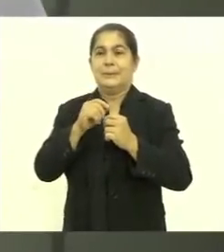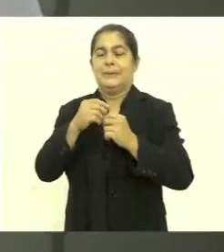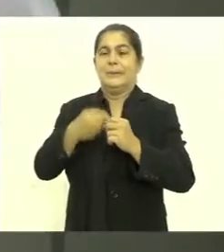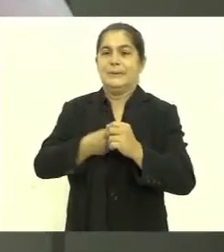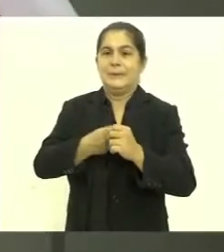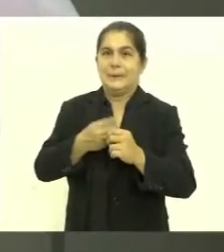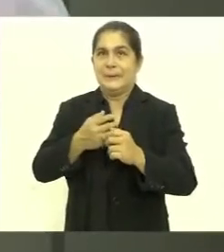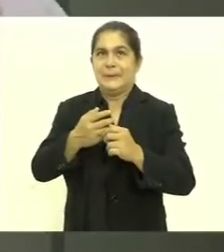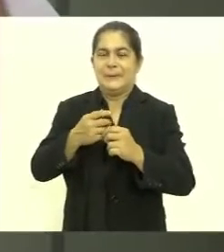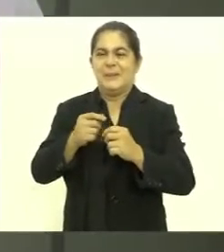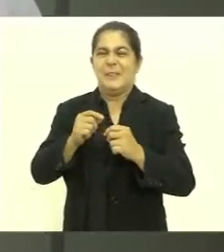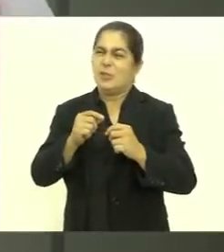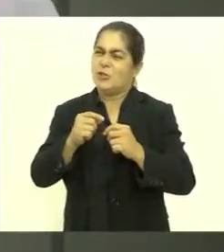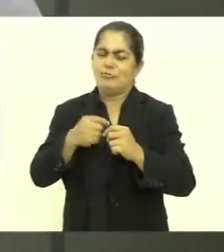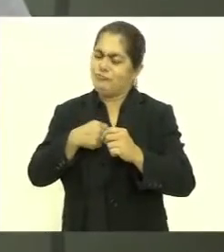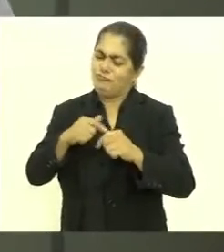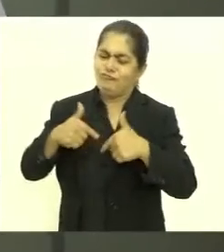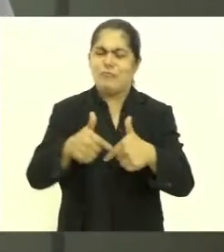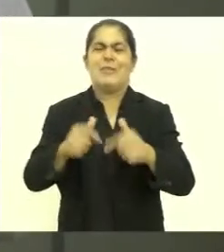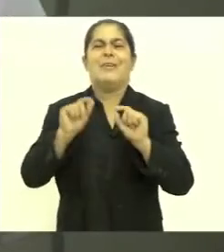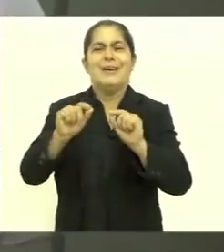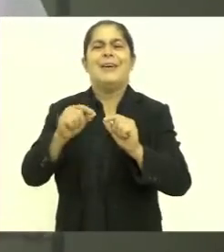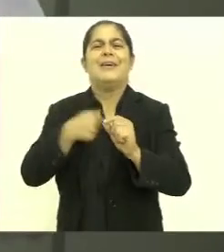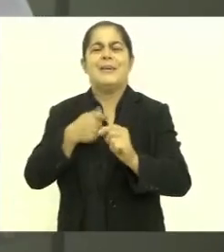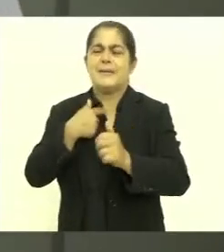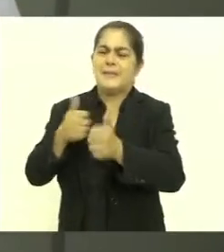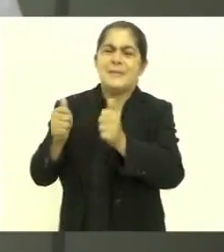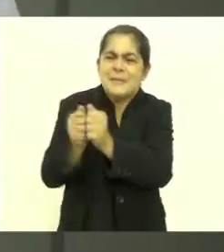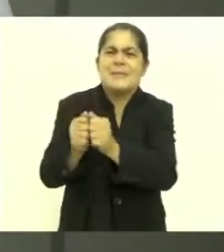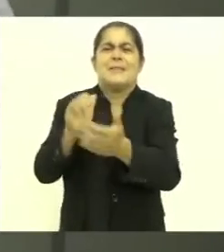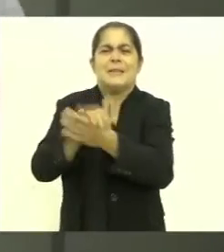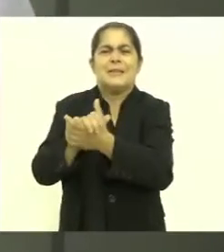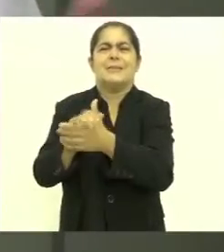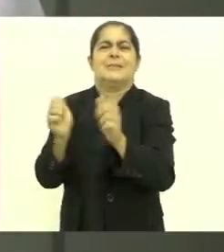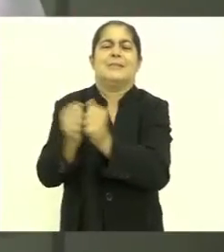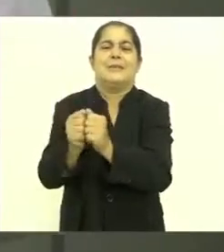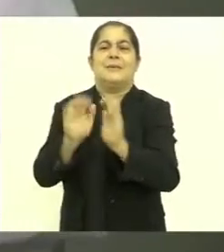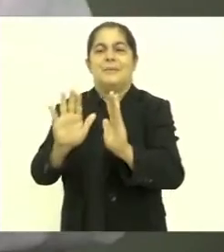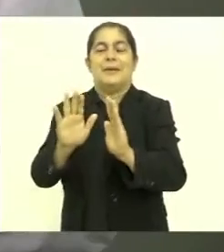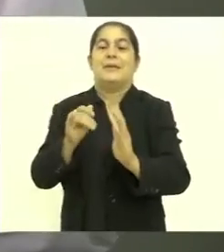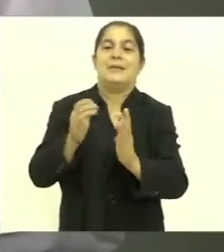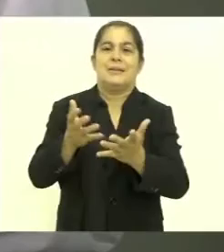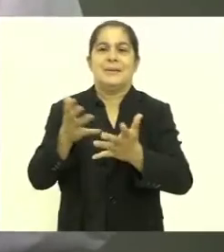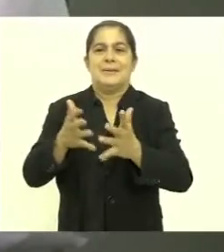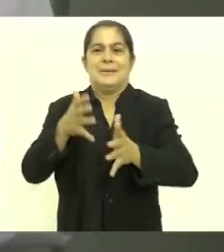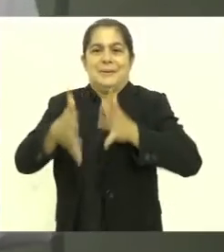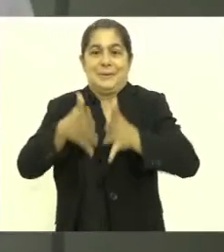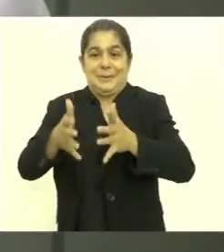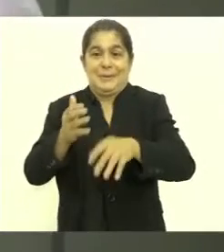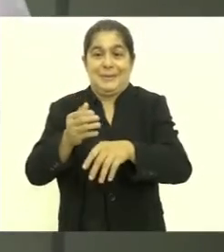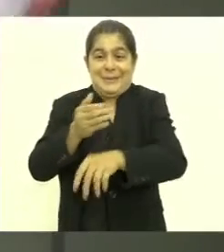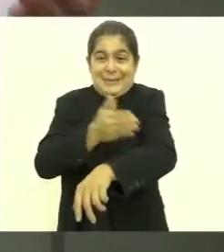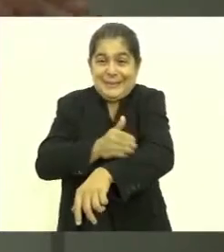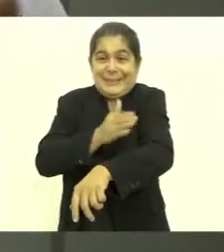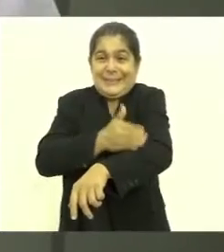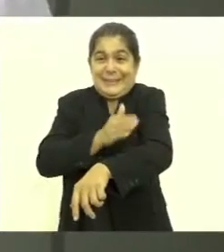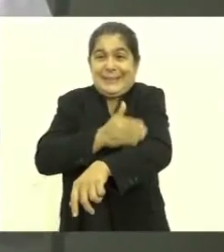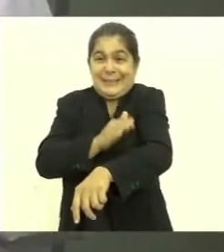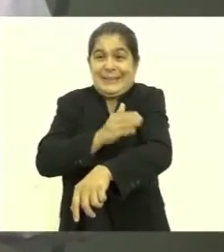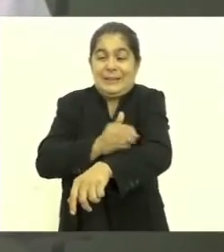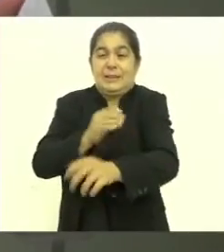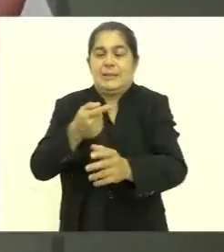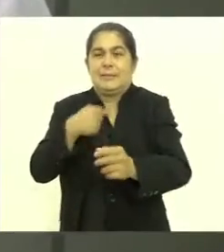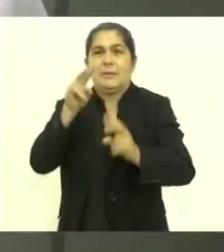intimidar, ele mexe com a nossa sagacidade. E eu também queria acompanhá-la, né, nessa questão. Mas, a partir do momento que eu